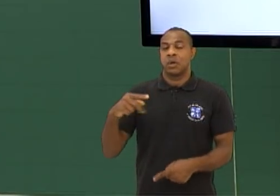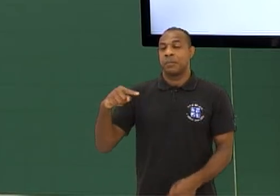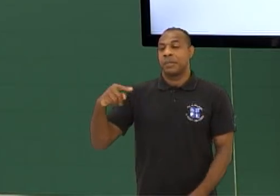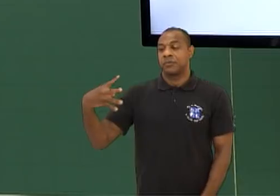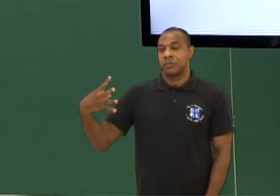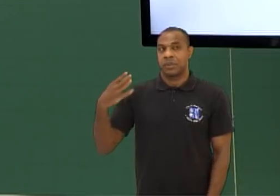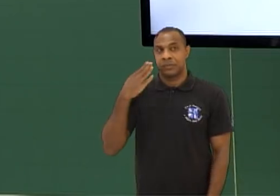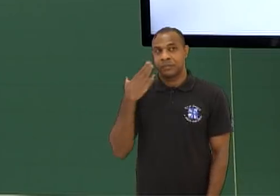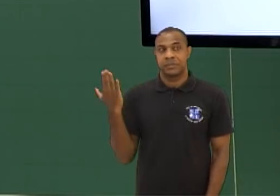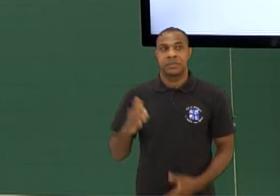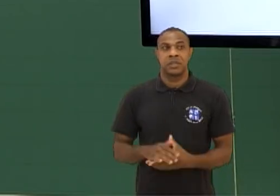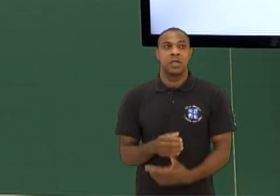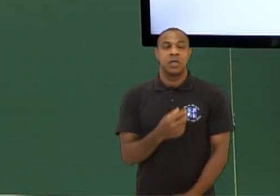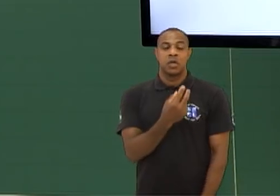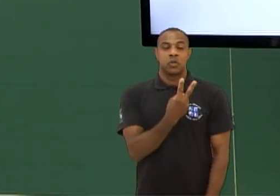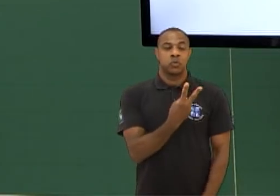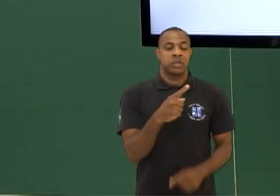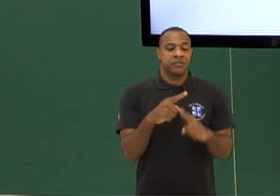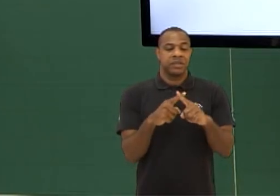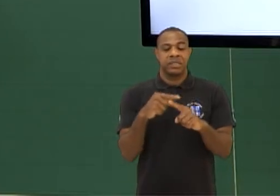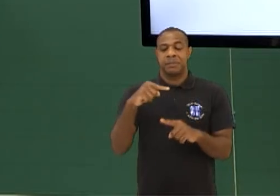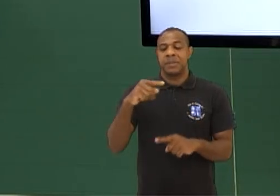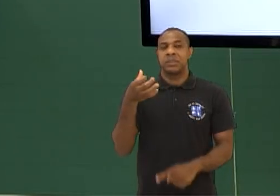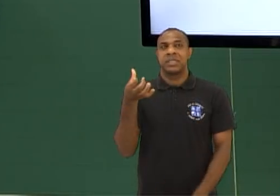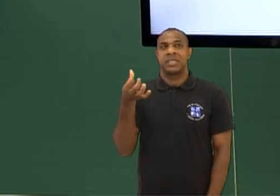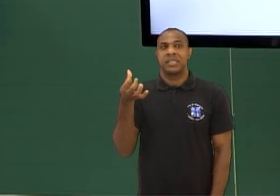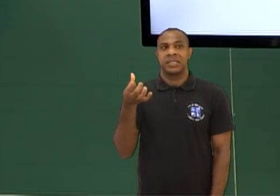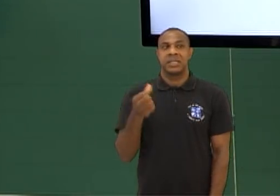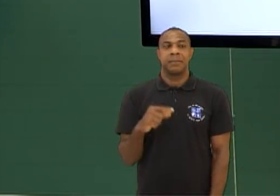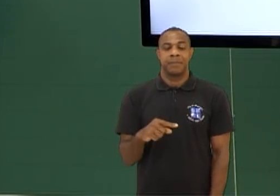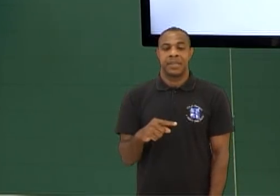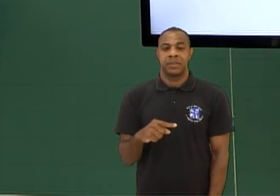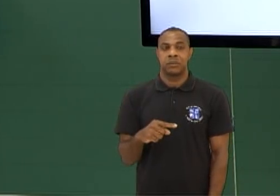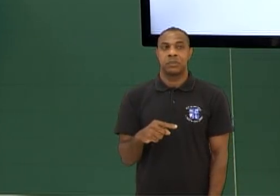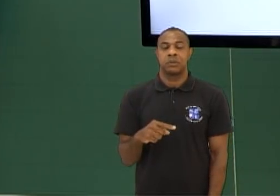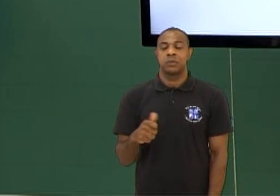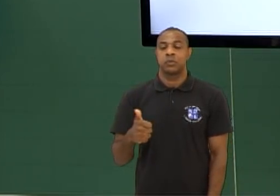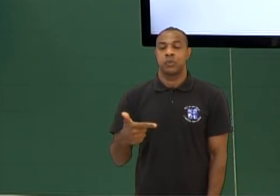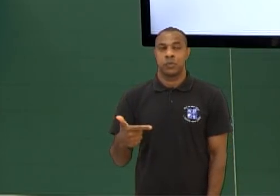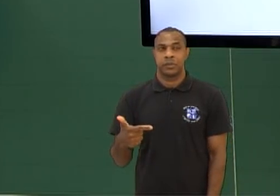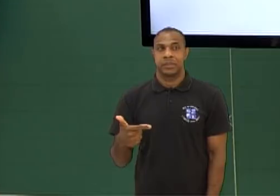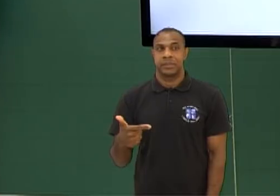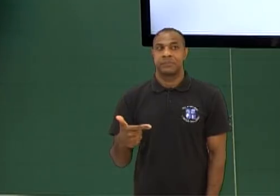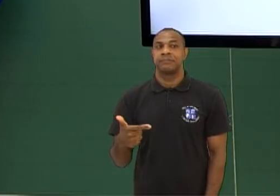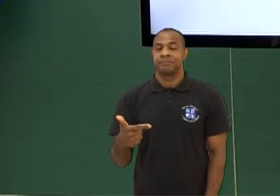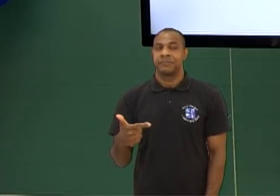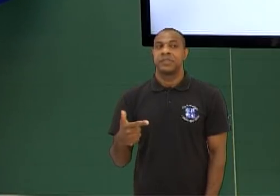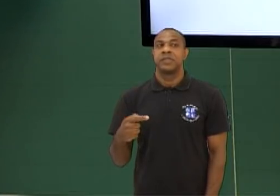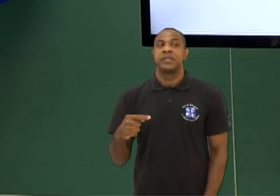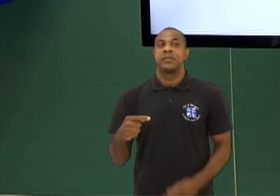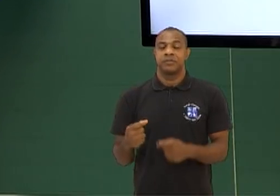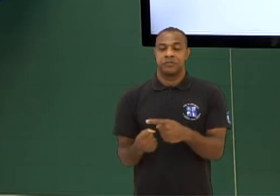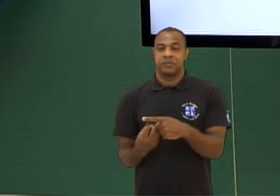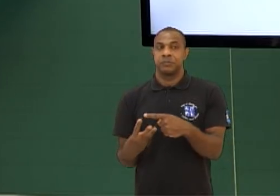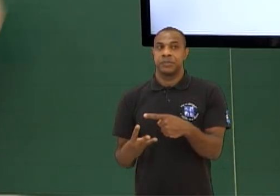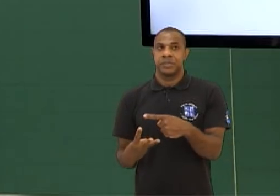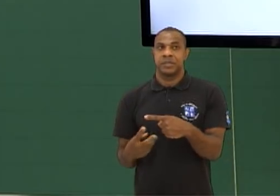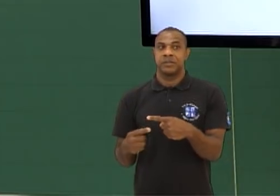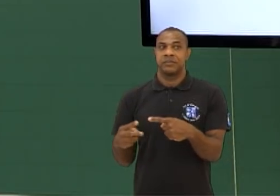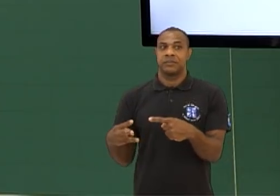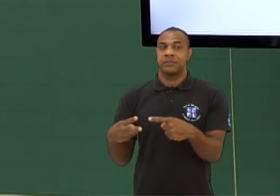conta? 2 vezes menos 6, menos 12. Dividido por 3 é igual a menos